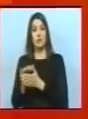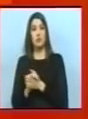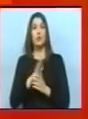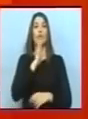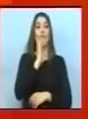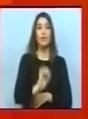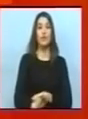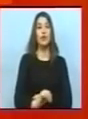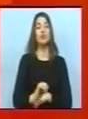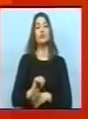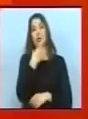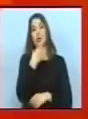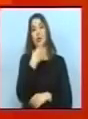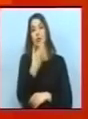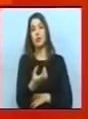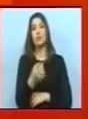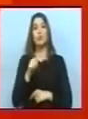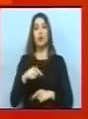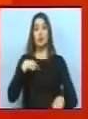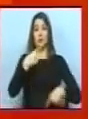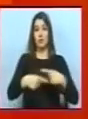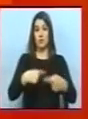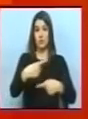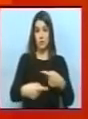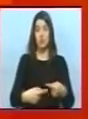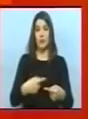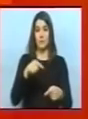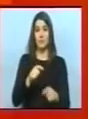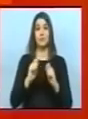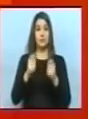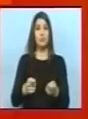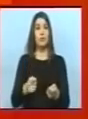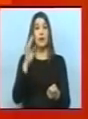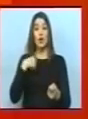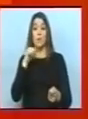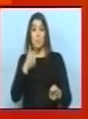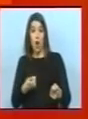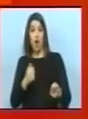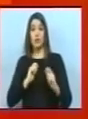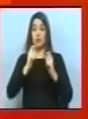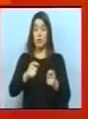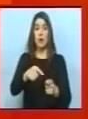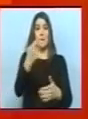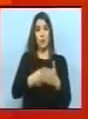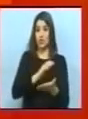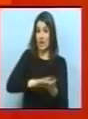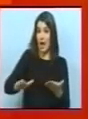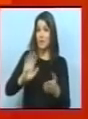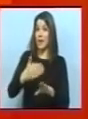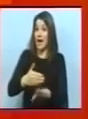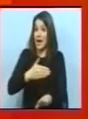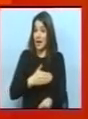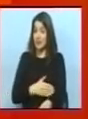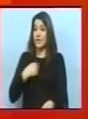numa herança após a morte estarão completamente dispensados de tributação. Nesta fase, em relação ao património predial,